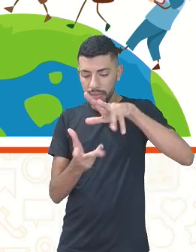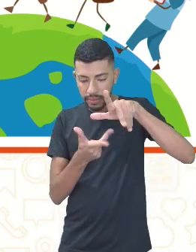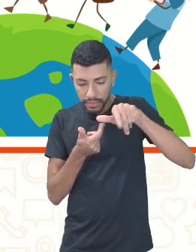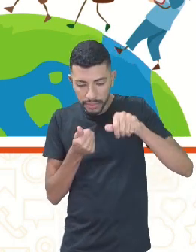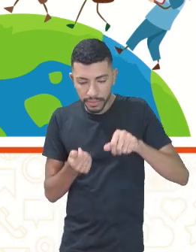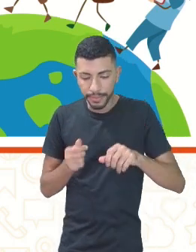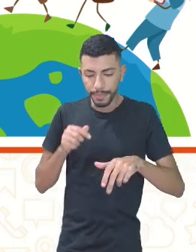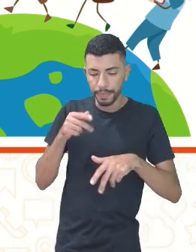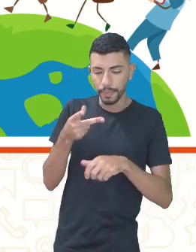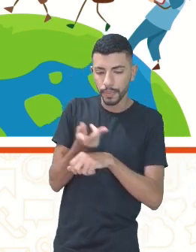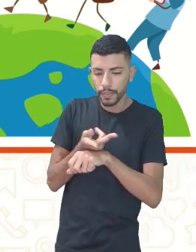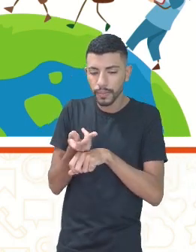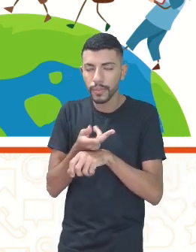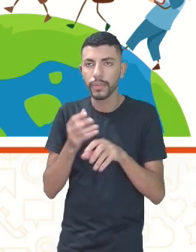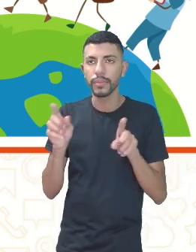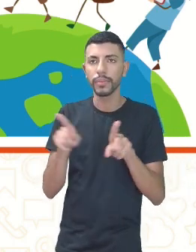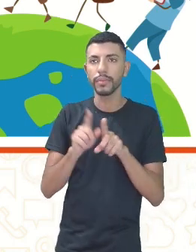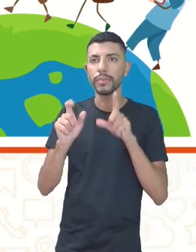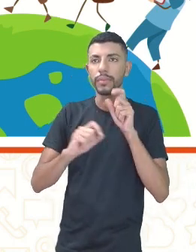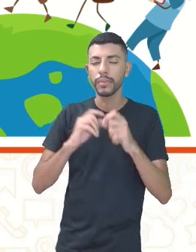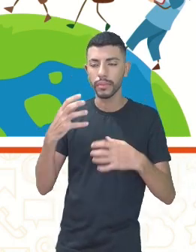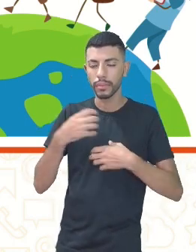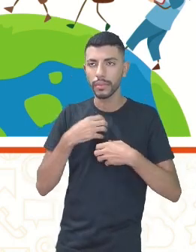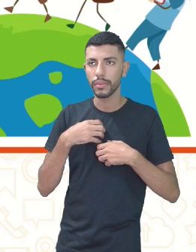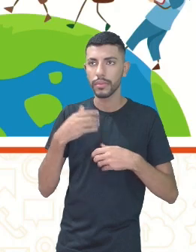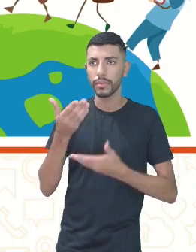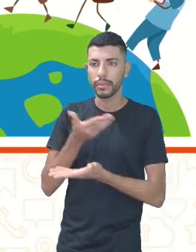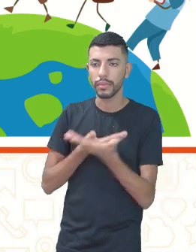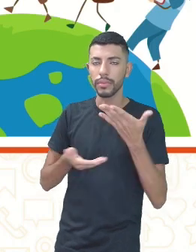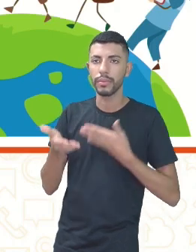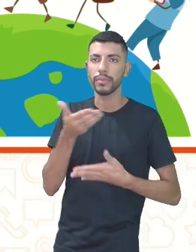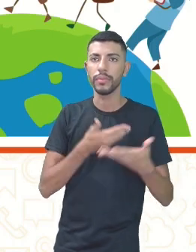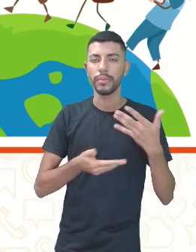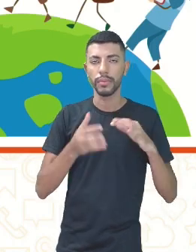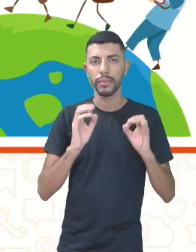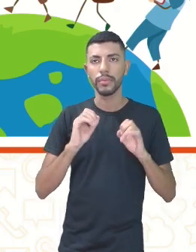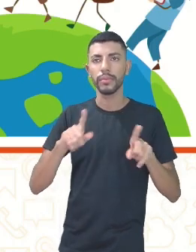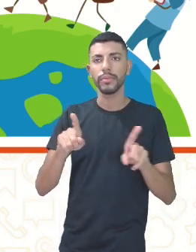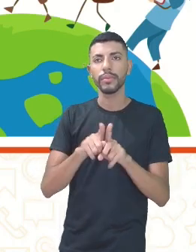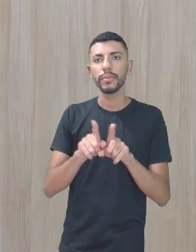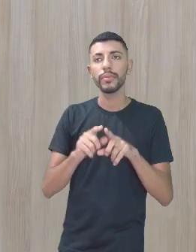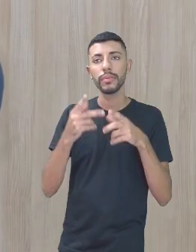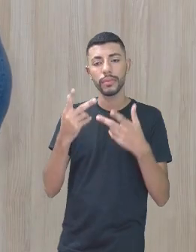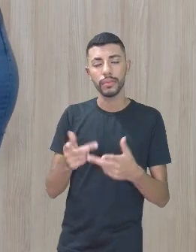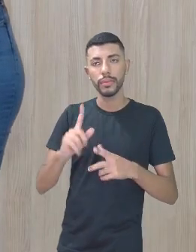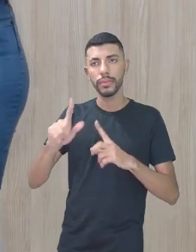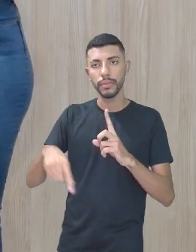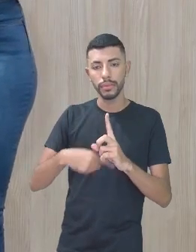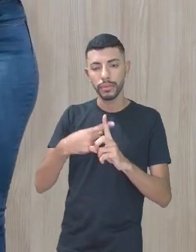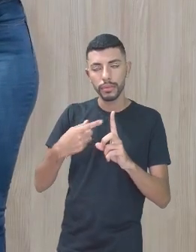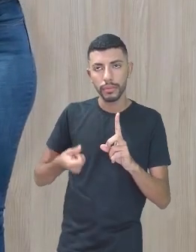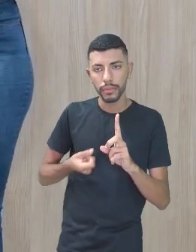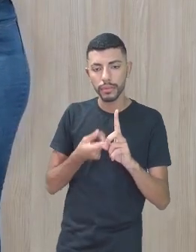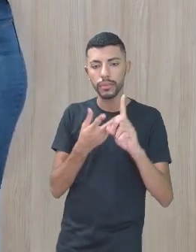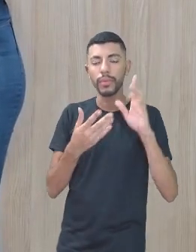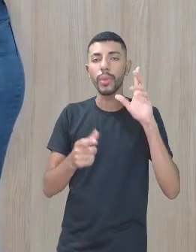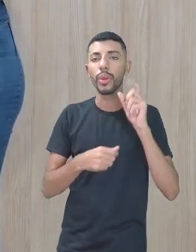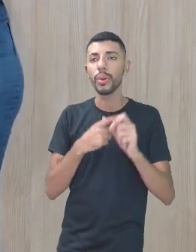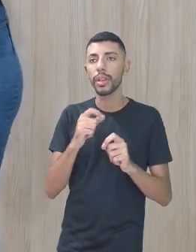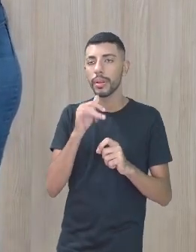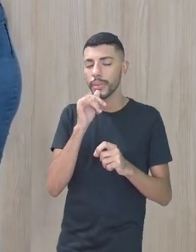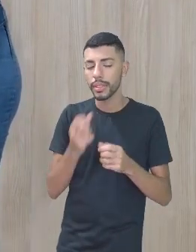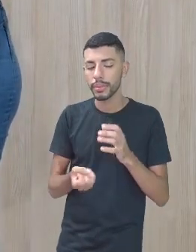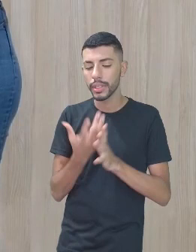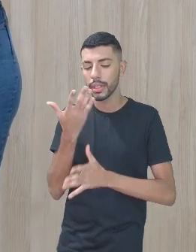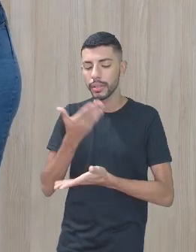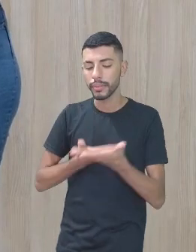no mundo, o que ela vai sentir a partir das interações. E isso tudo favorece a formação de vínculos, né?